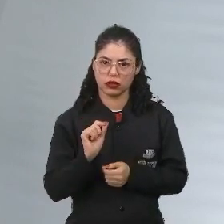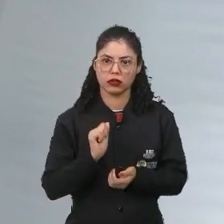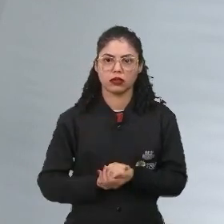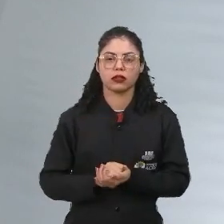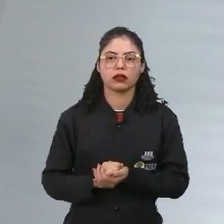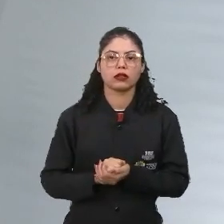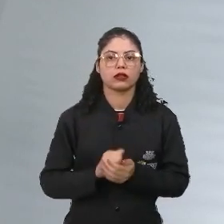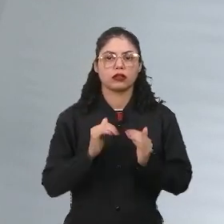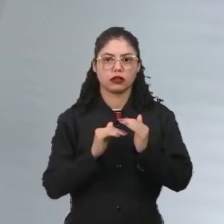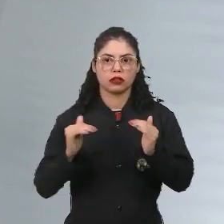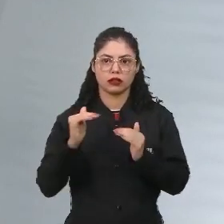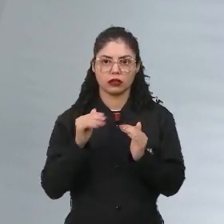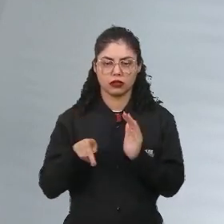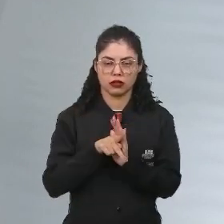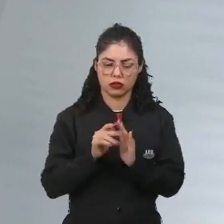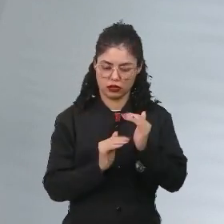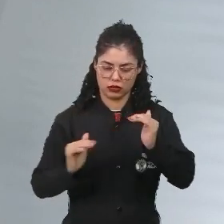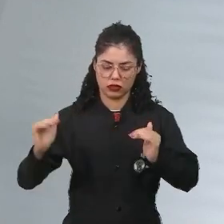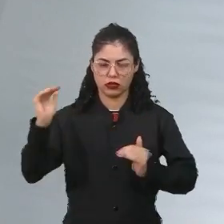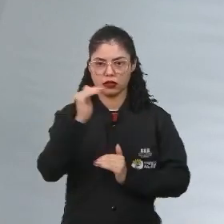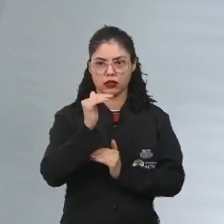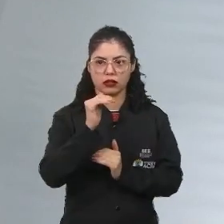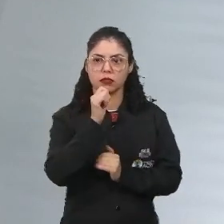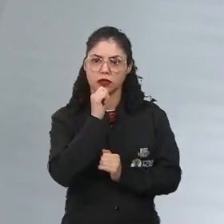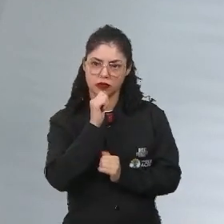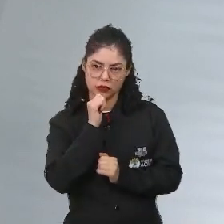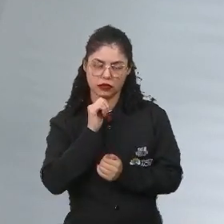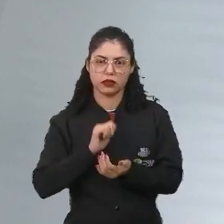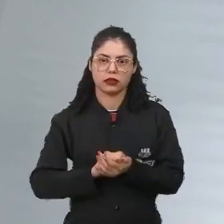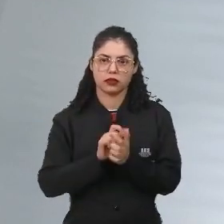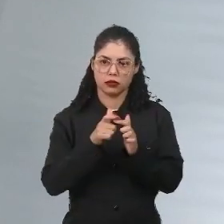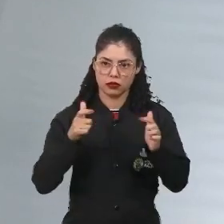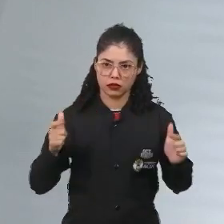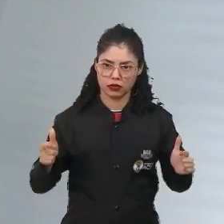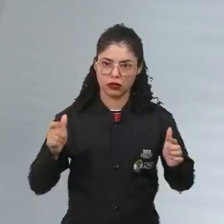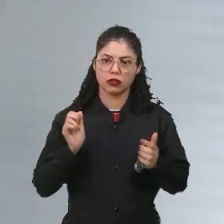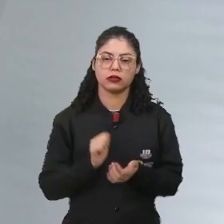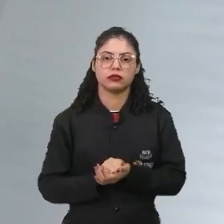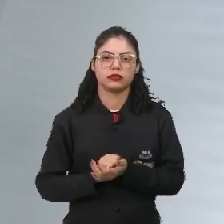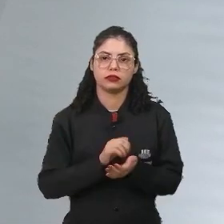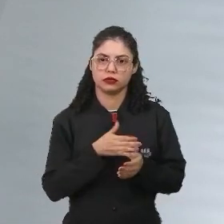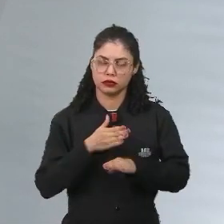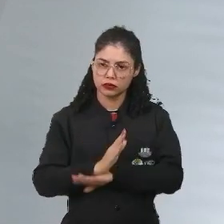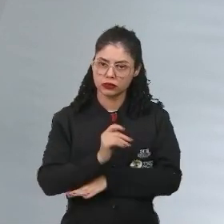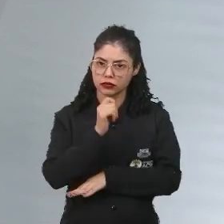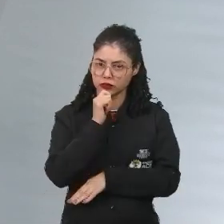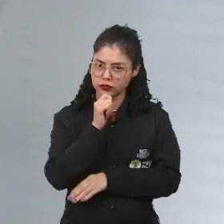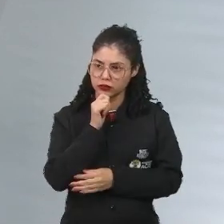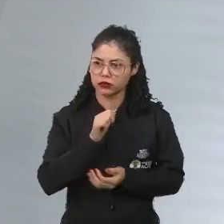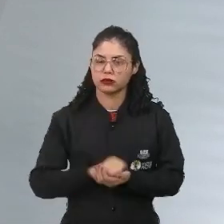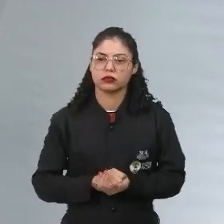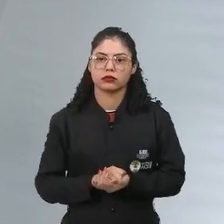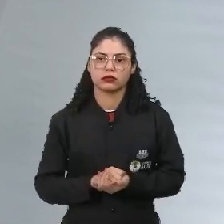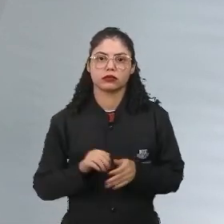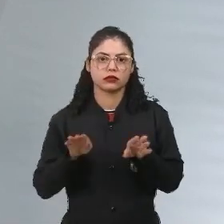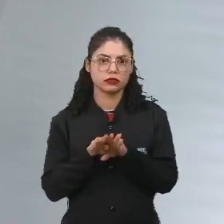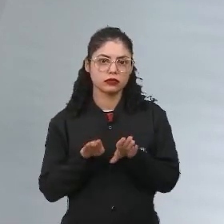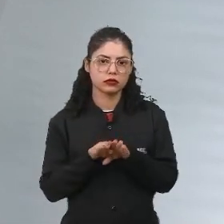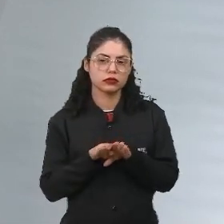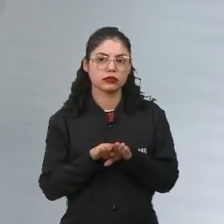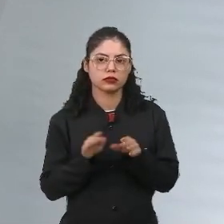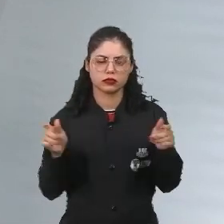né, na parte da peneira em cima vai ficar os grãos maiores e vai passar por essa peneira os grãos